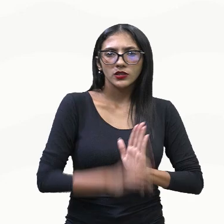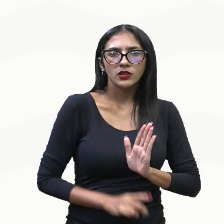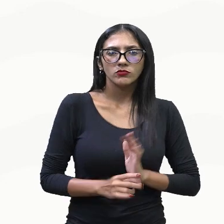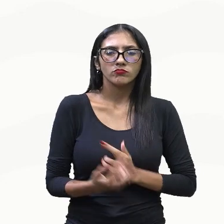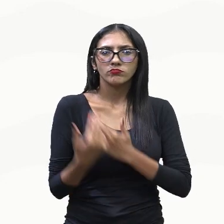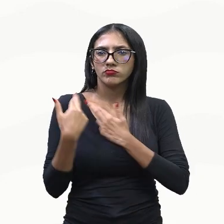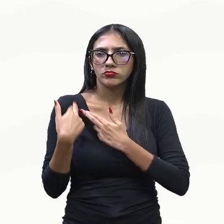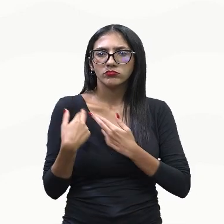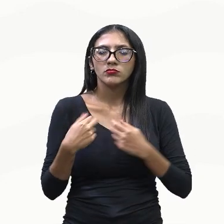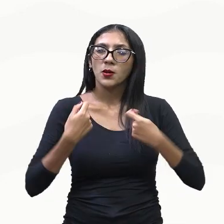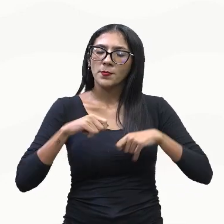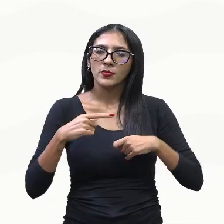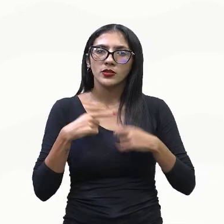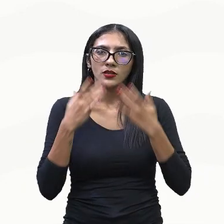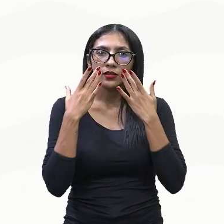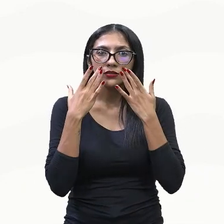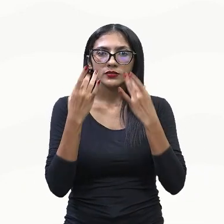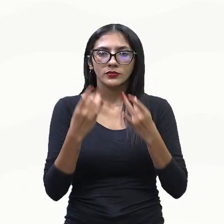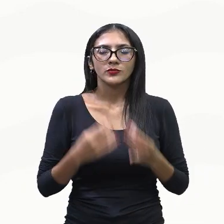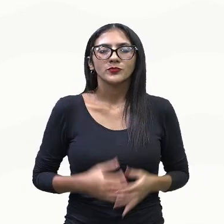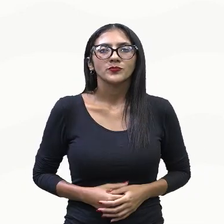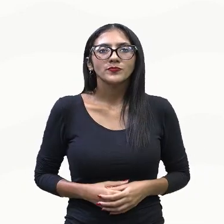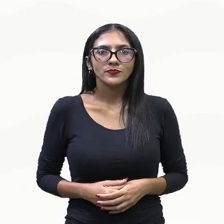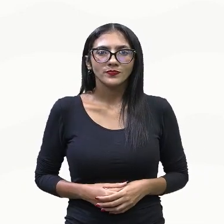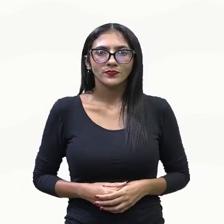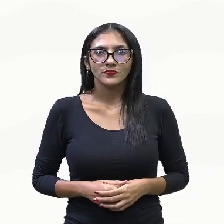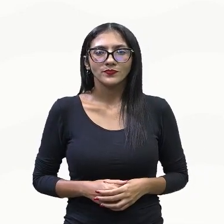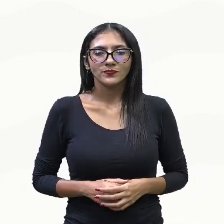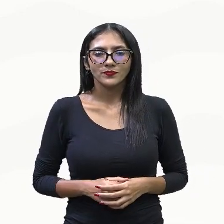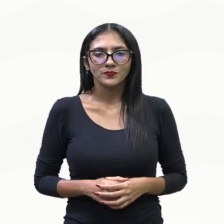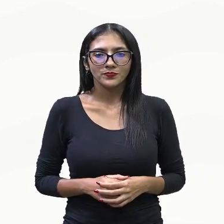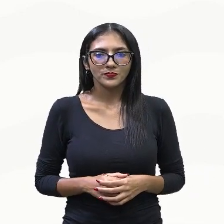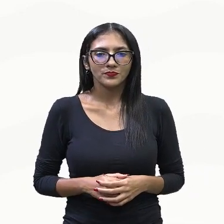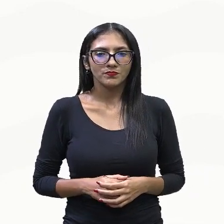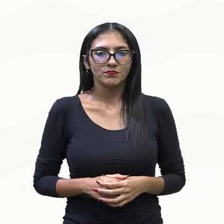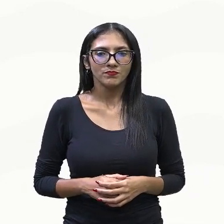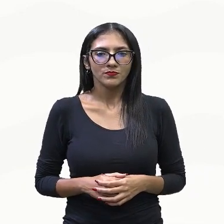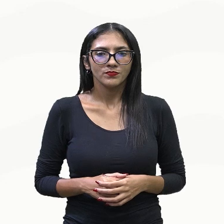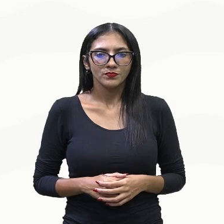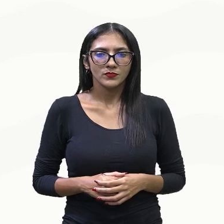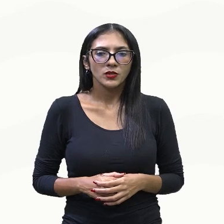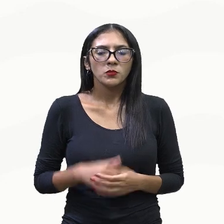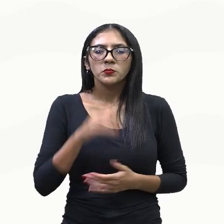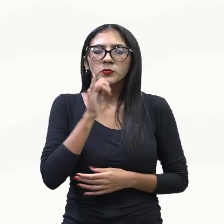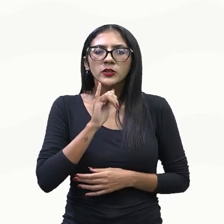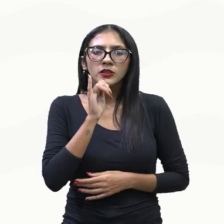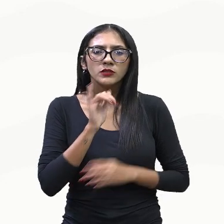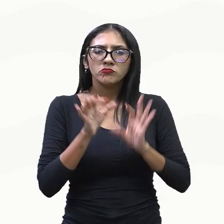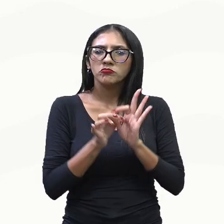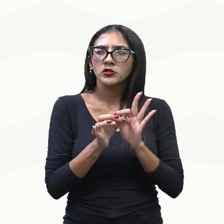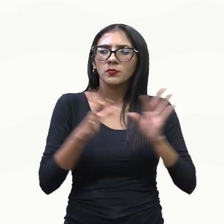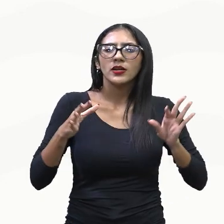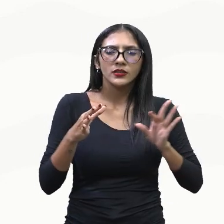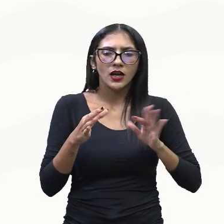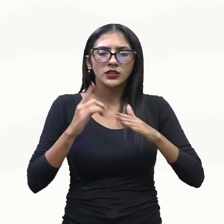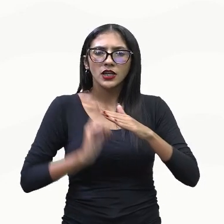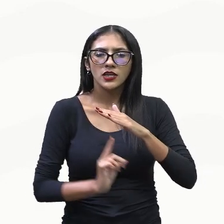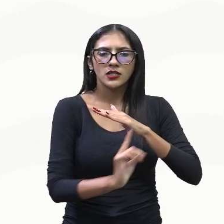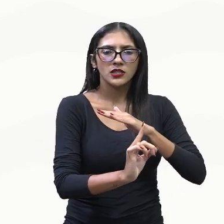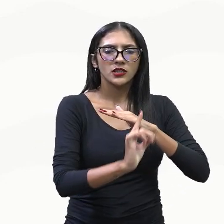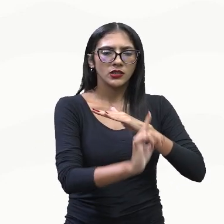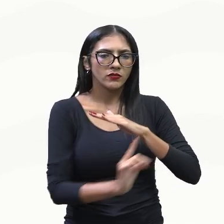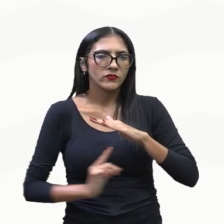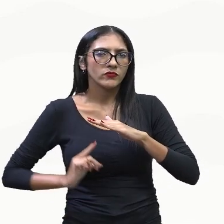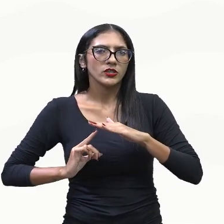atentar para isso, né? Vamos entender aqui, onde eles estão? Na liberdade de ir e vir. Todos nós temos esse direito